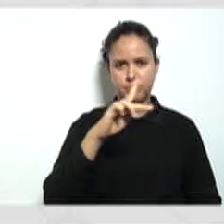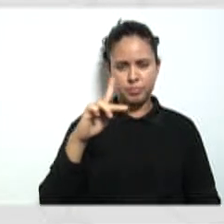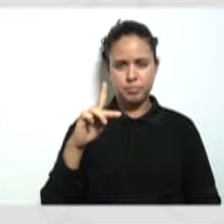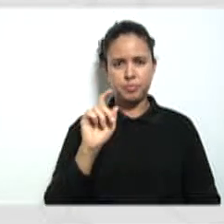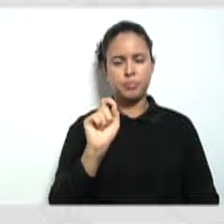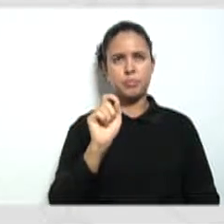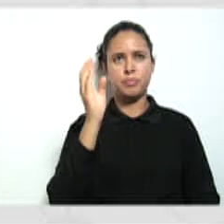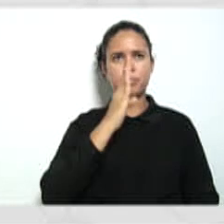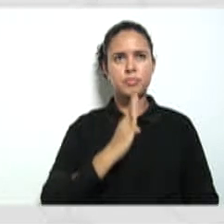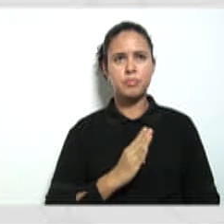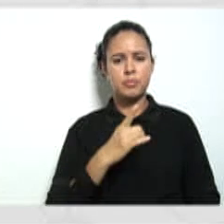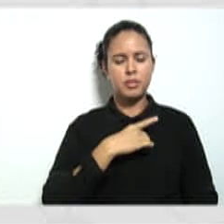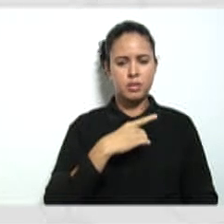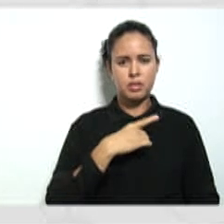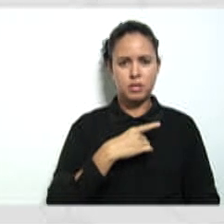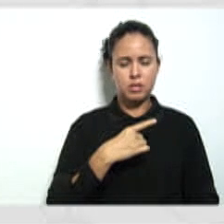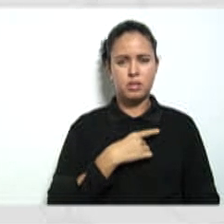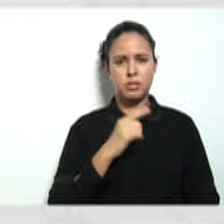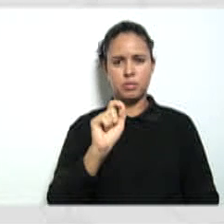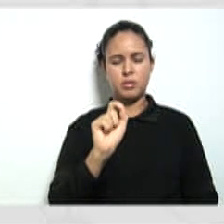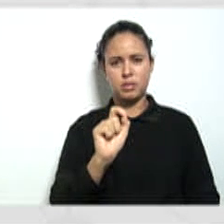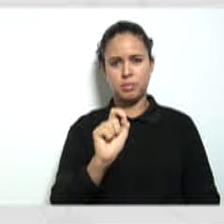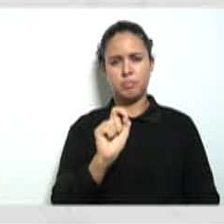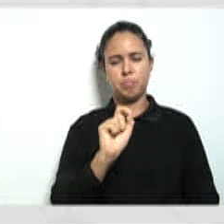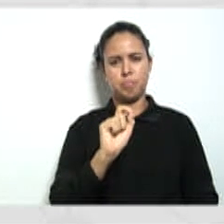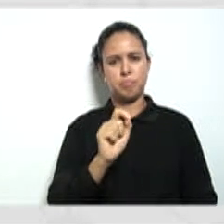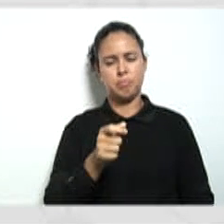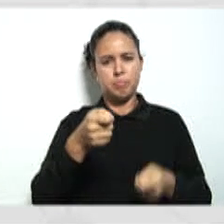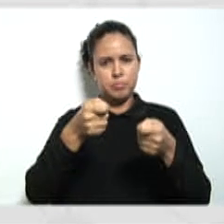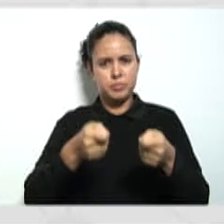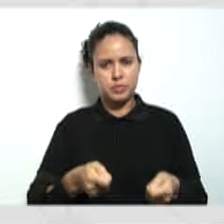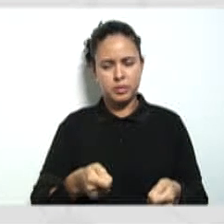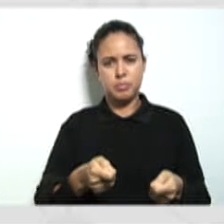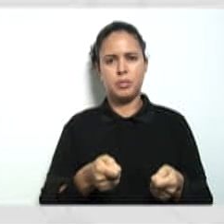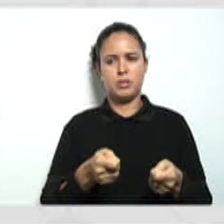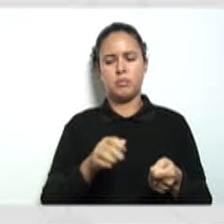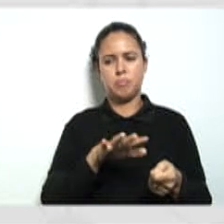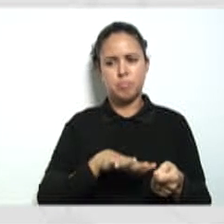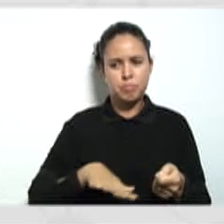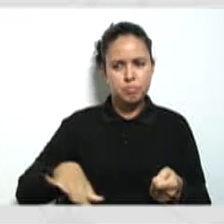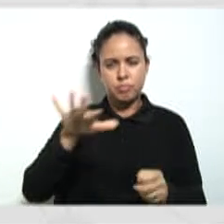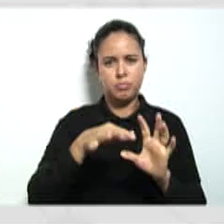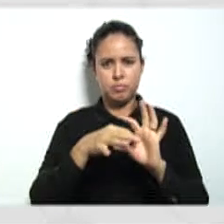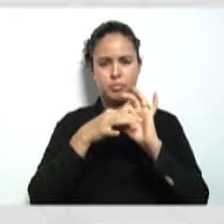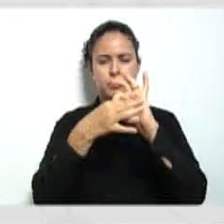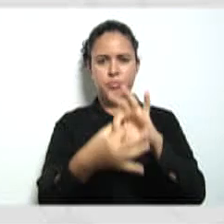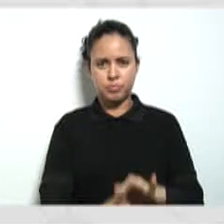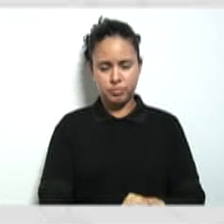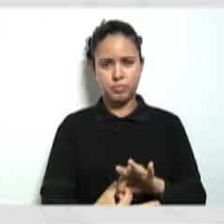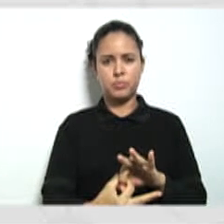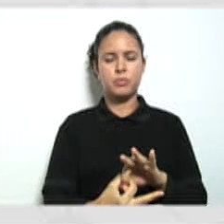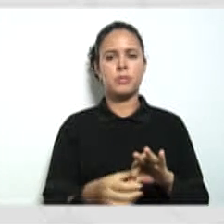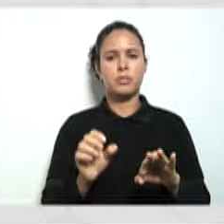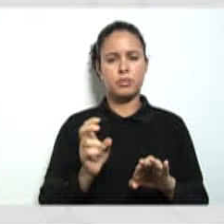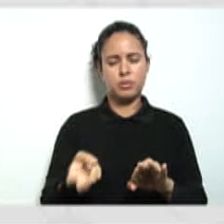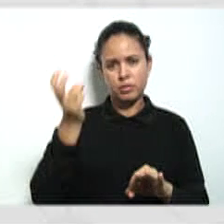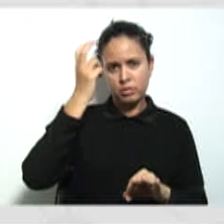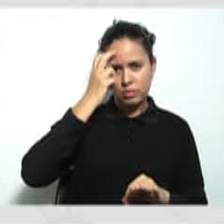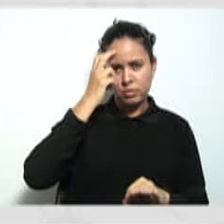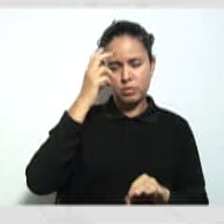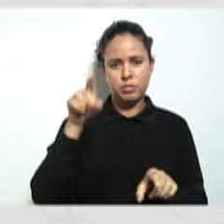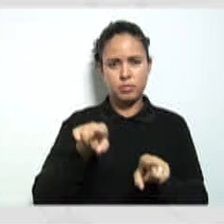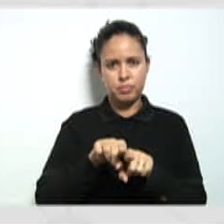cooperativismo brasileiro ele tem como desafio se afirmar nesse contexto multicultural de um país tão grande, tão